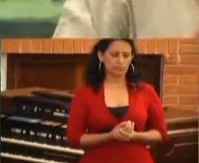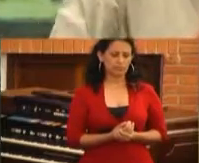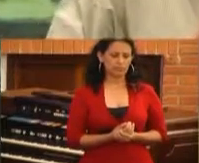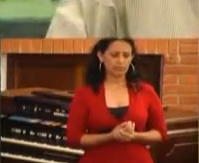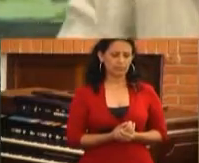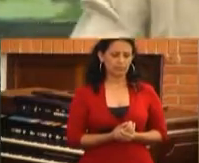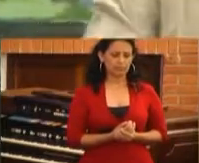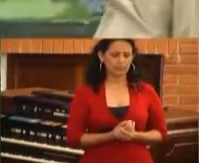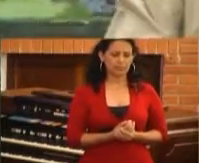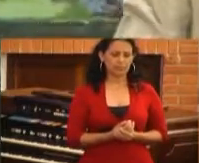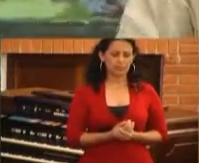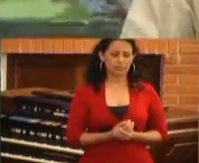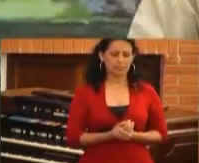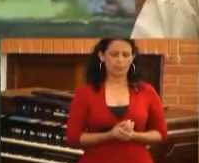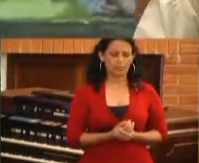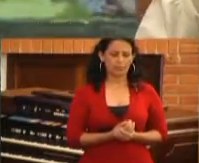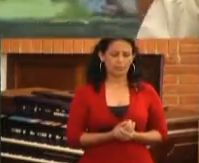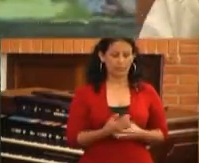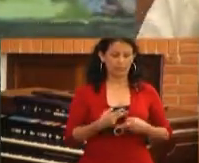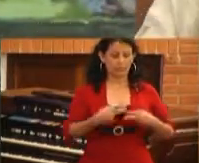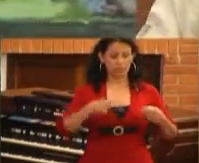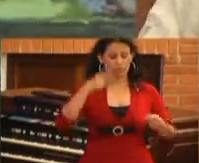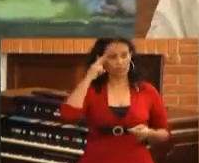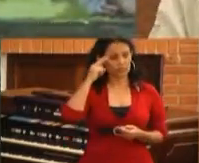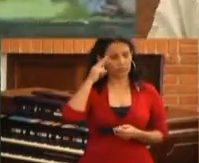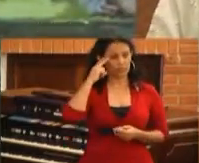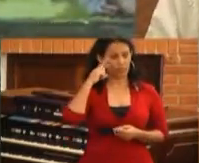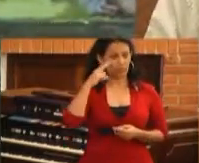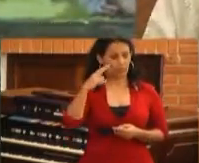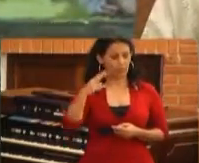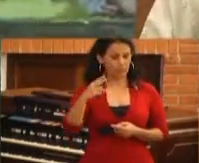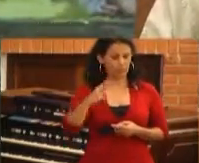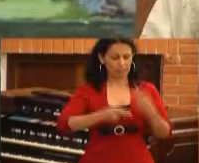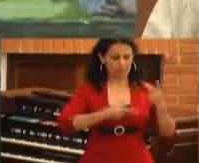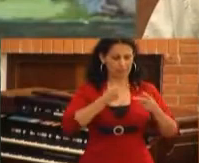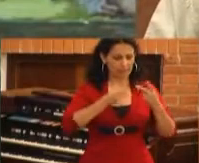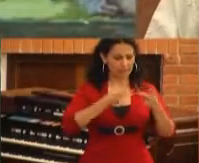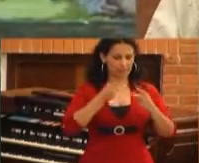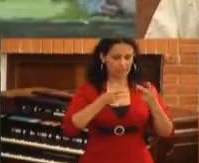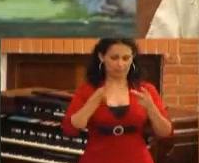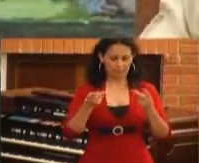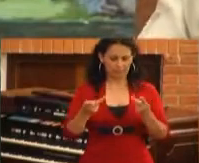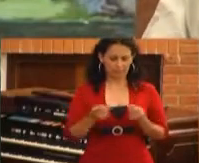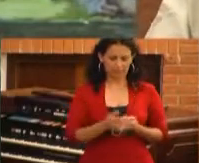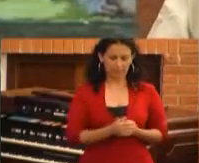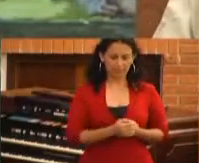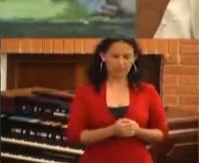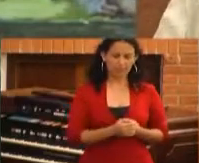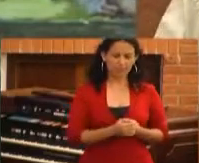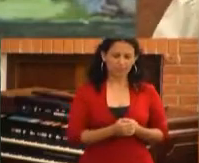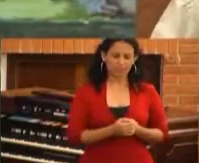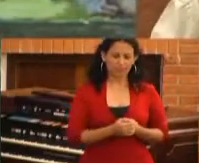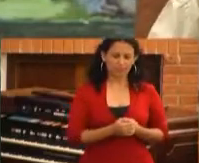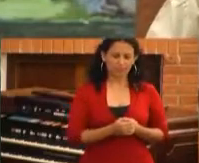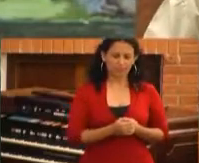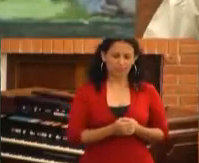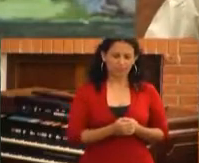autossujeição, estoico, de manobra, de